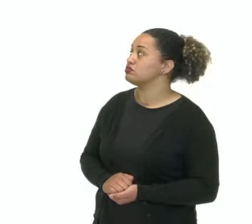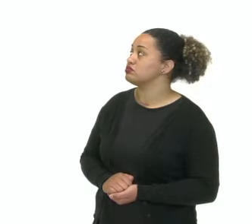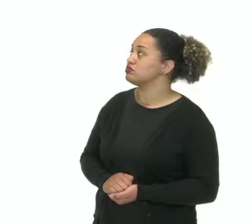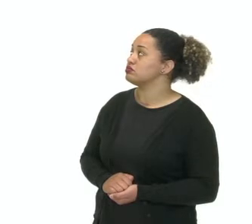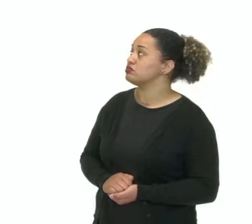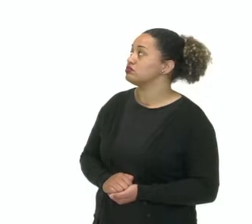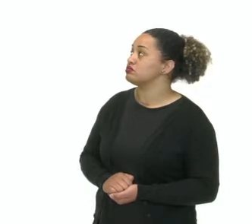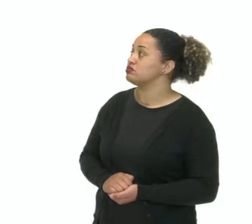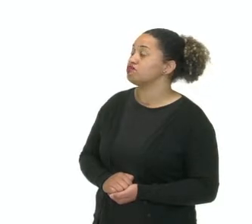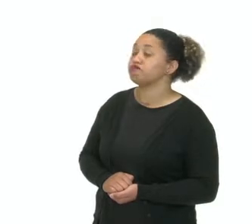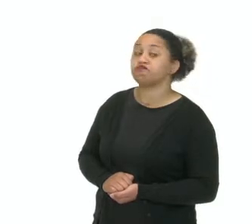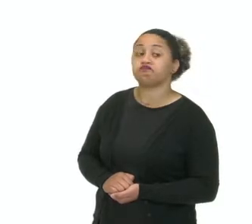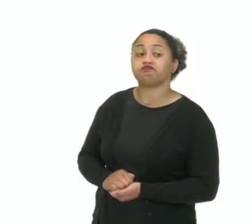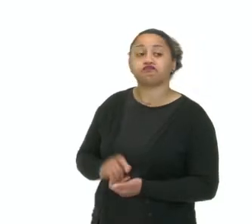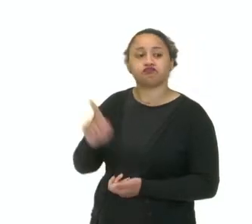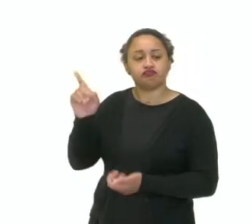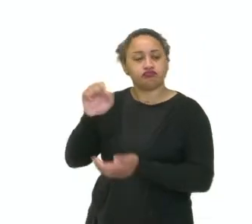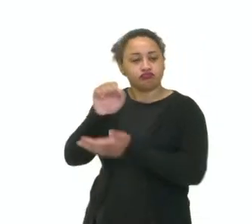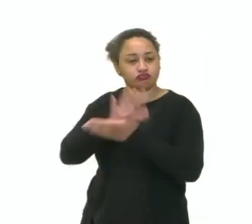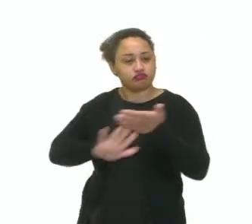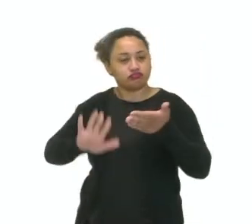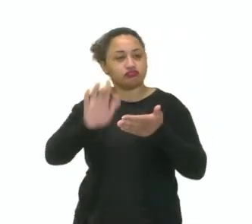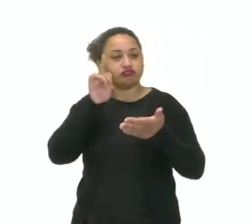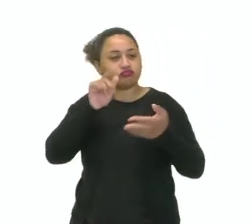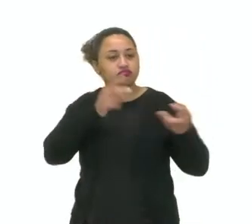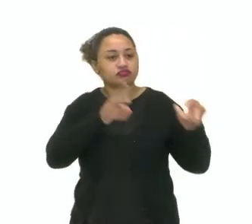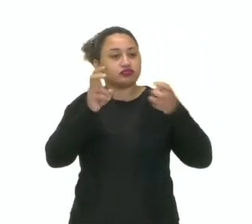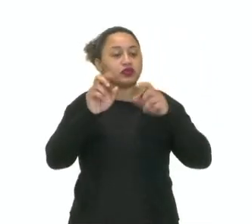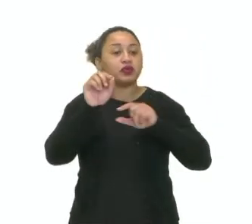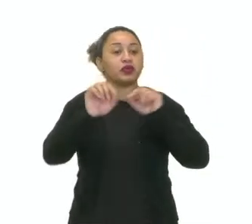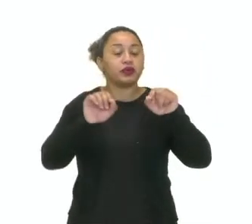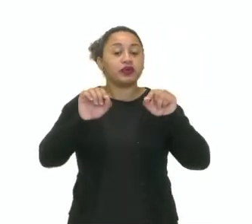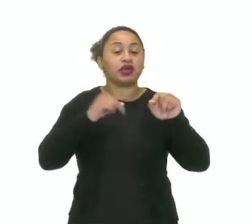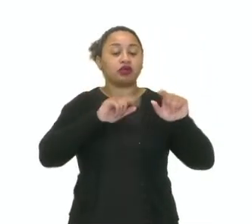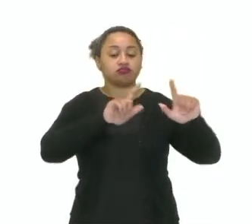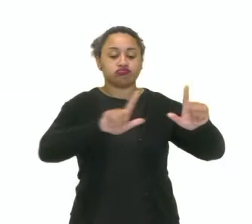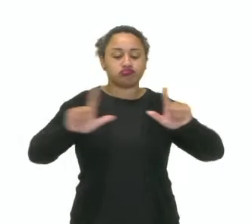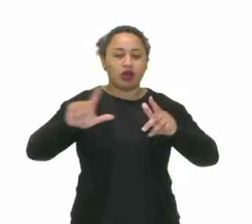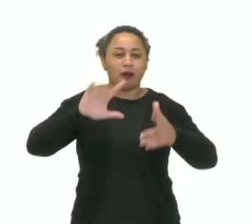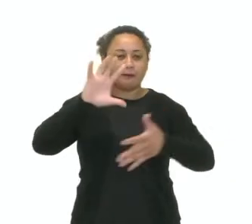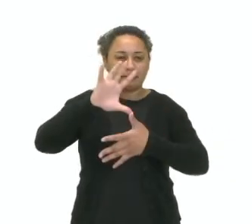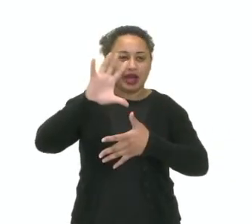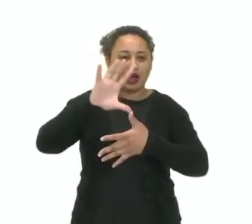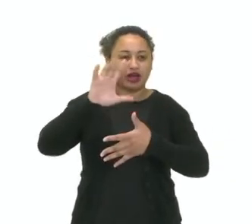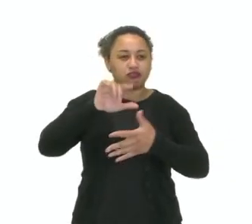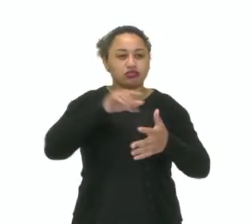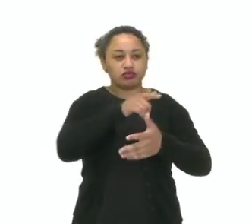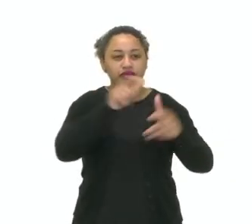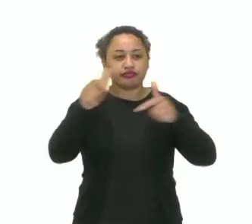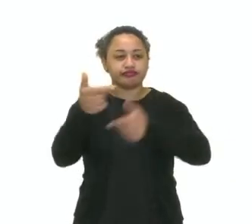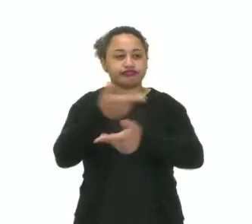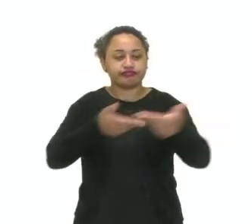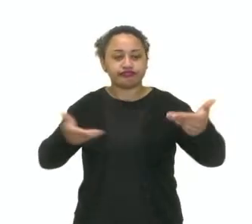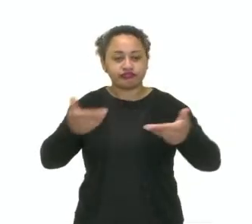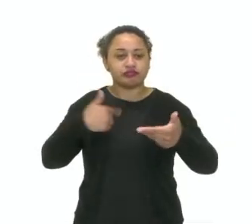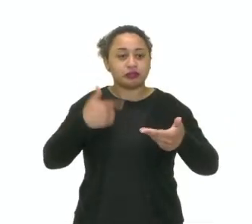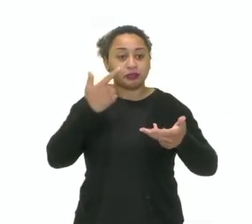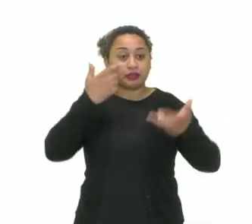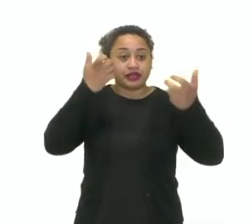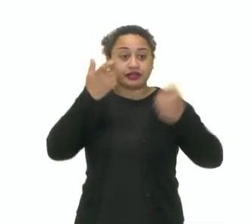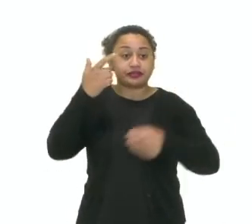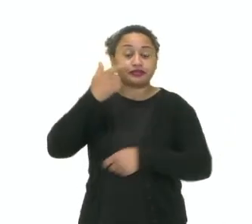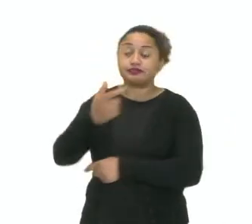próximo. Então aqui na iconografia, você pode observar os vários pontos de serviço. Tem até